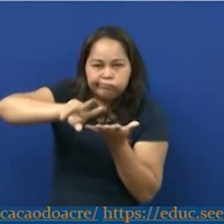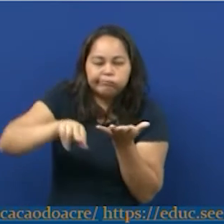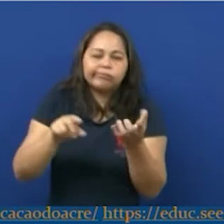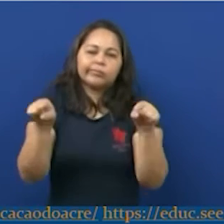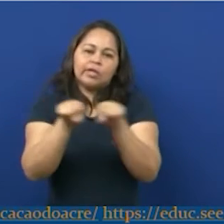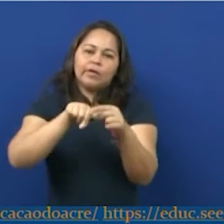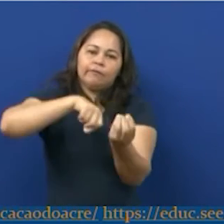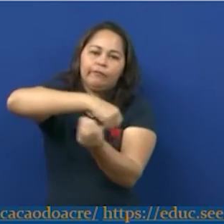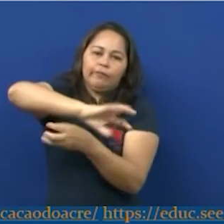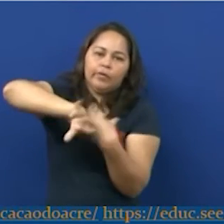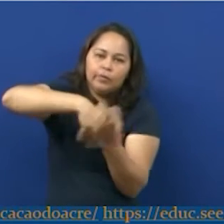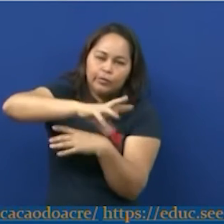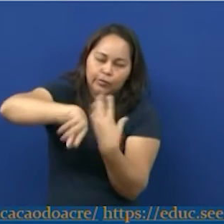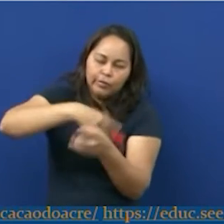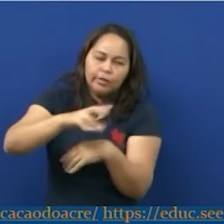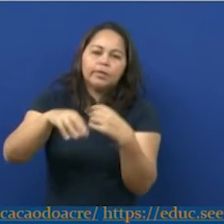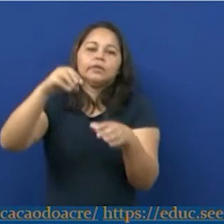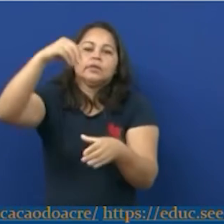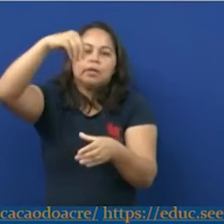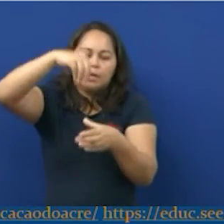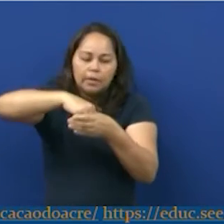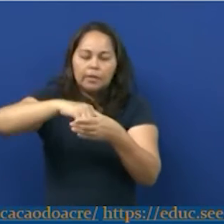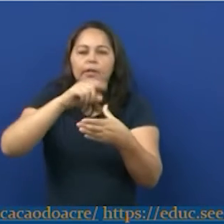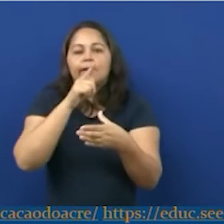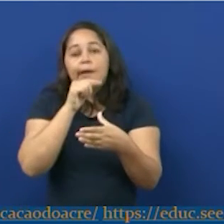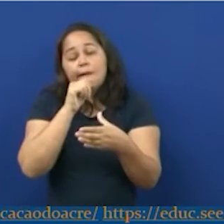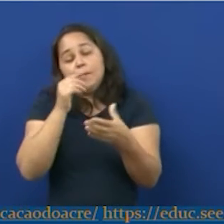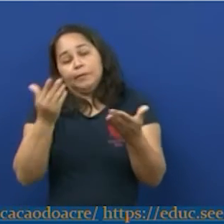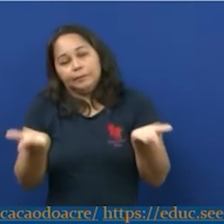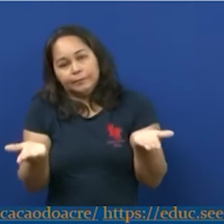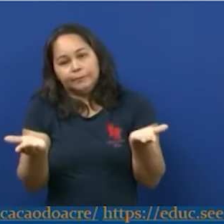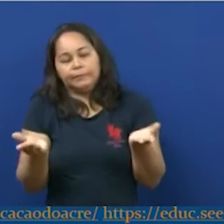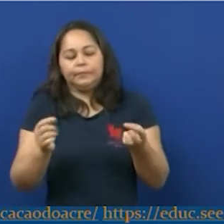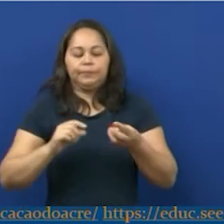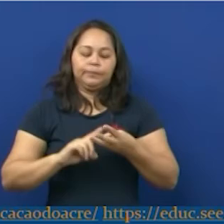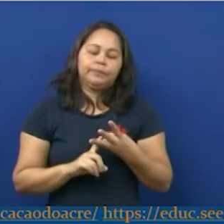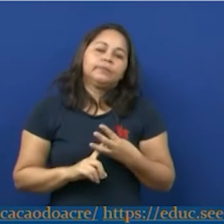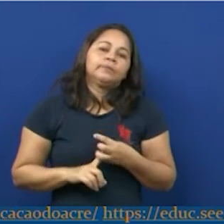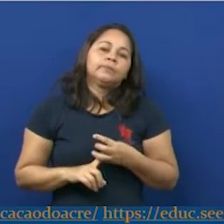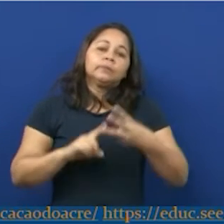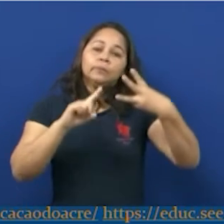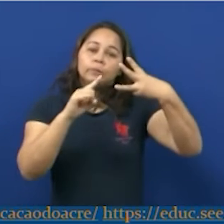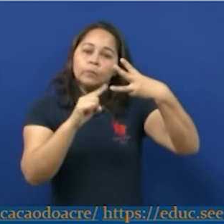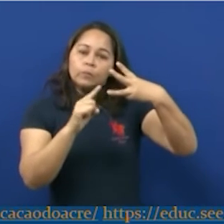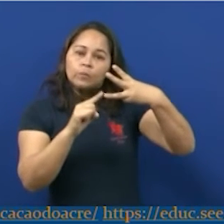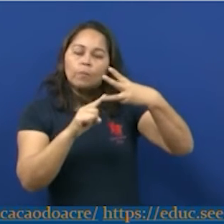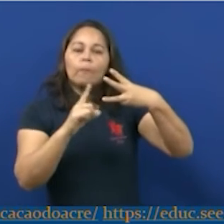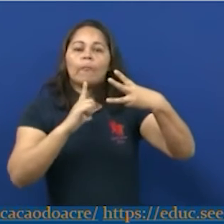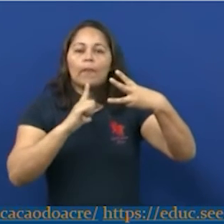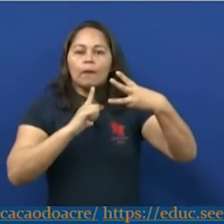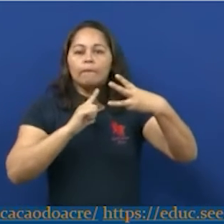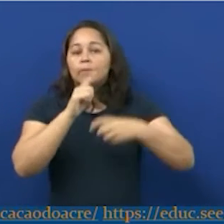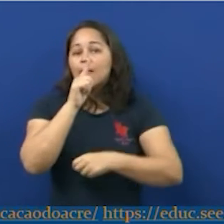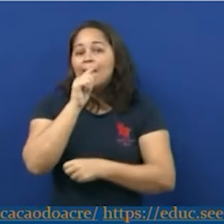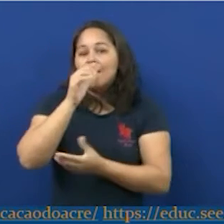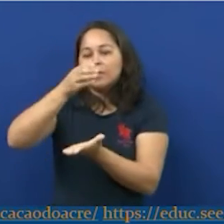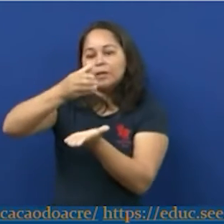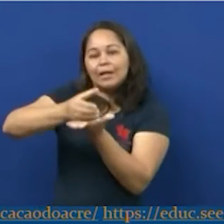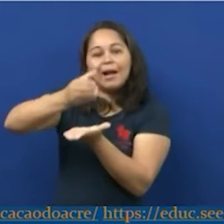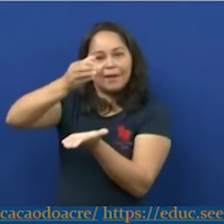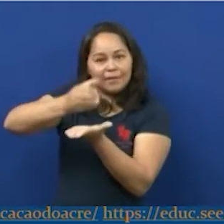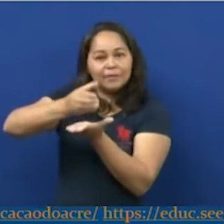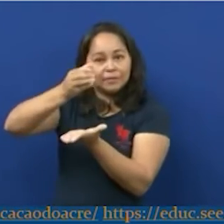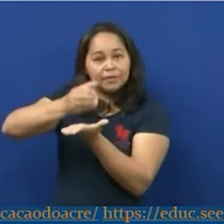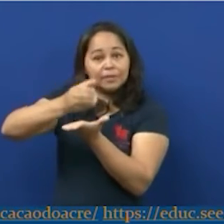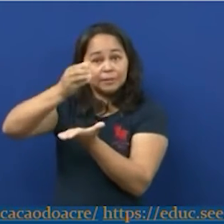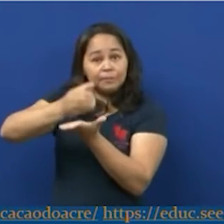substâncias que foram dissolvidas ali e que estão na nossa torneira das nossas casas. Em terceiro lugar, tem água mineral. O próprio nome já